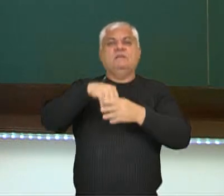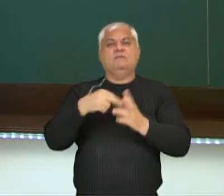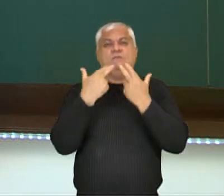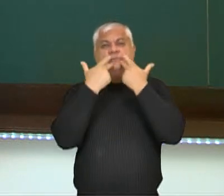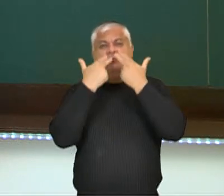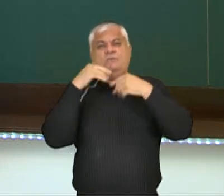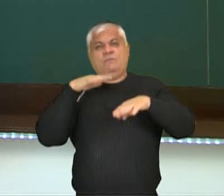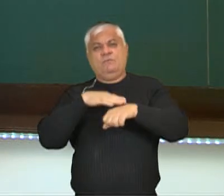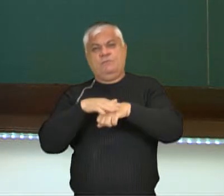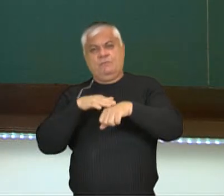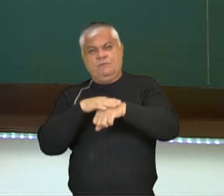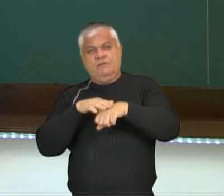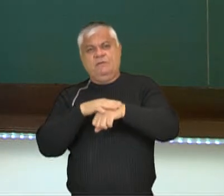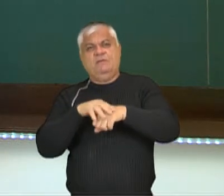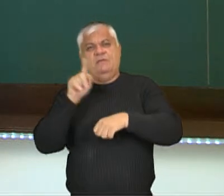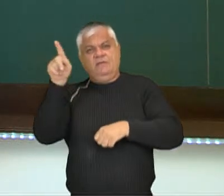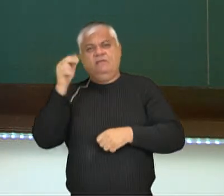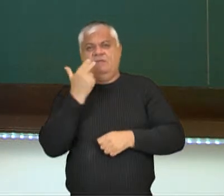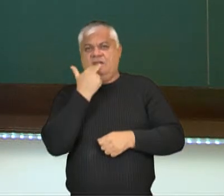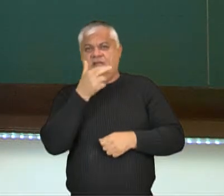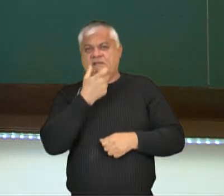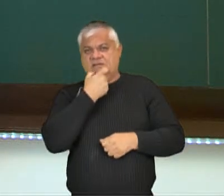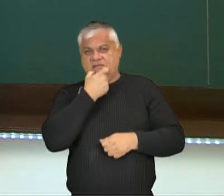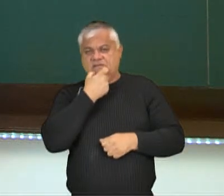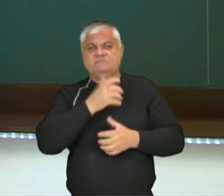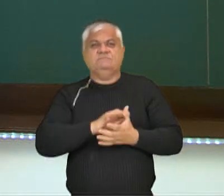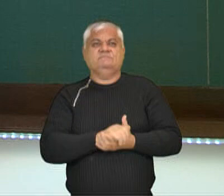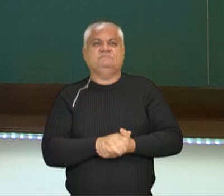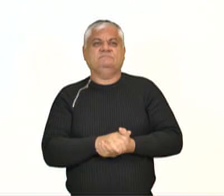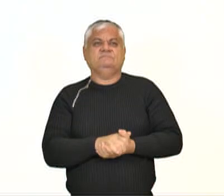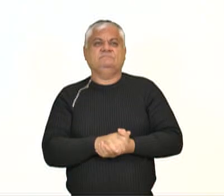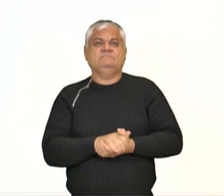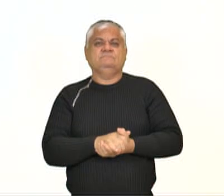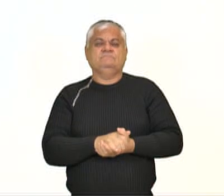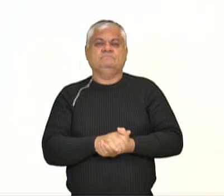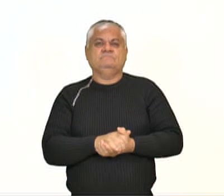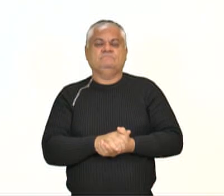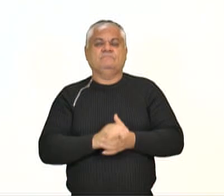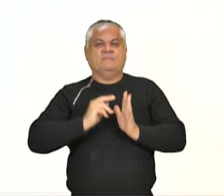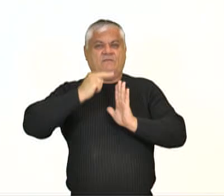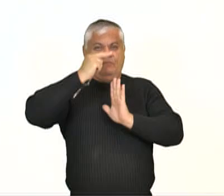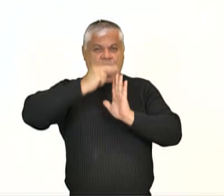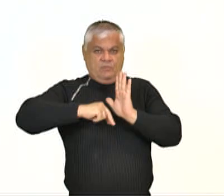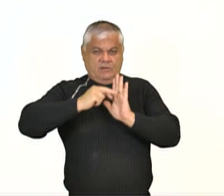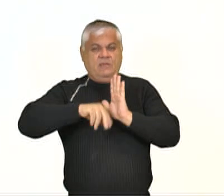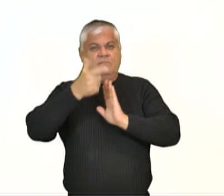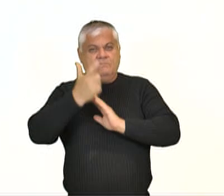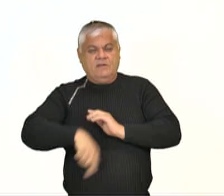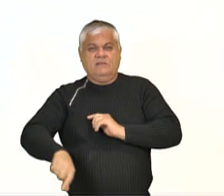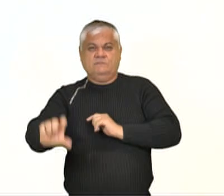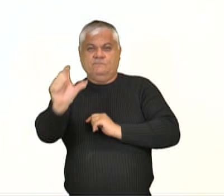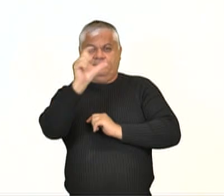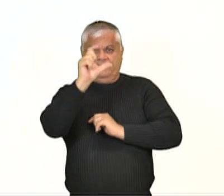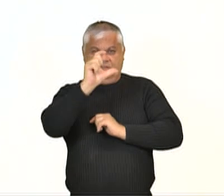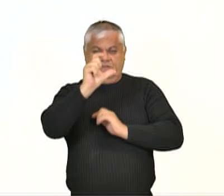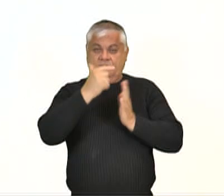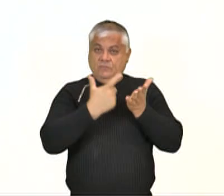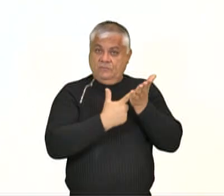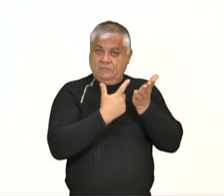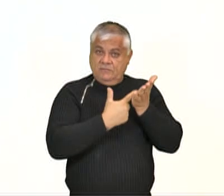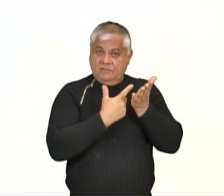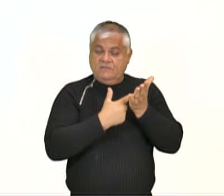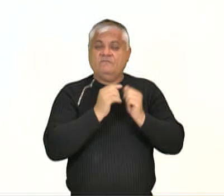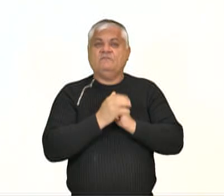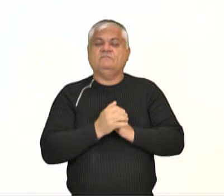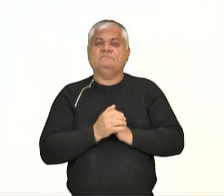de uma língua, no caso aqui, língua inglesa. Nós vamos ler mais um trechinho desse livro,